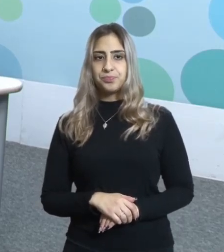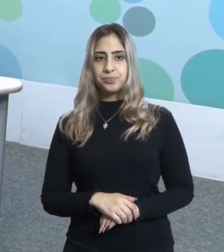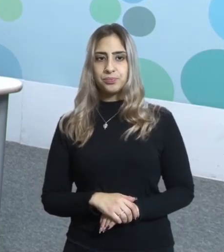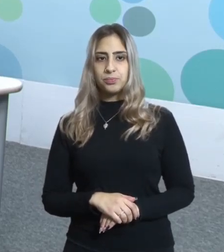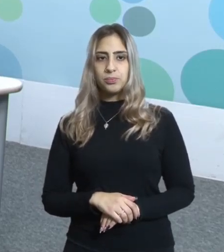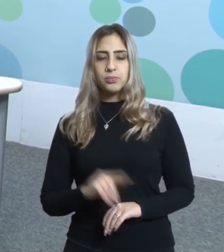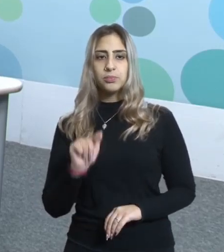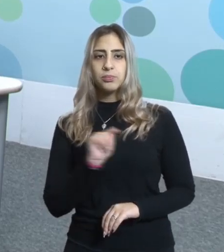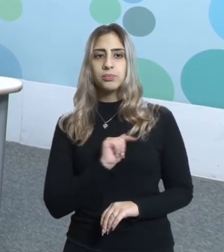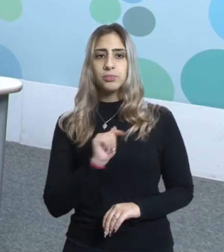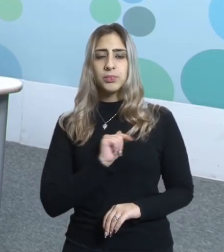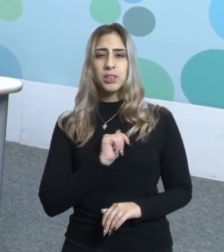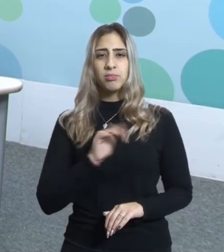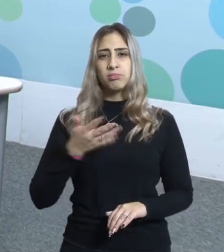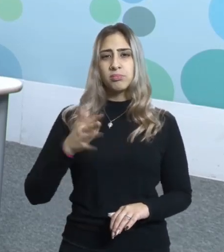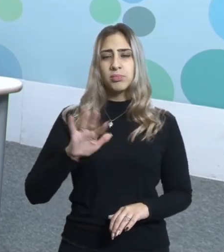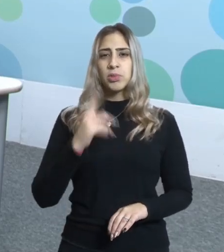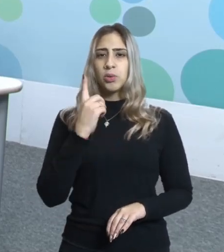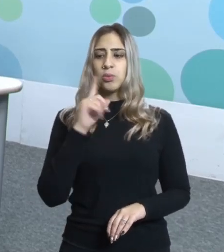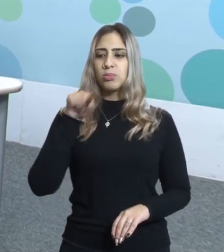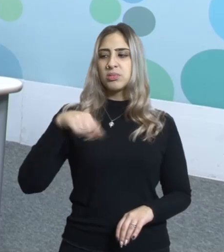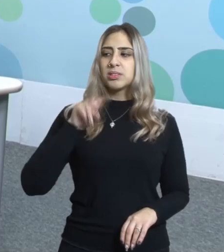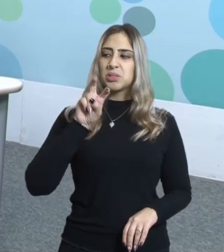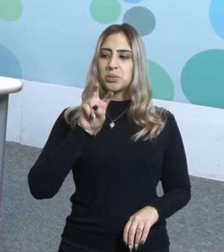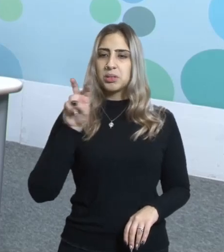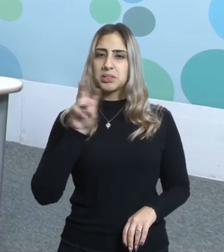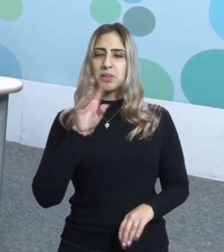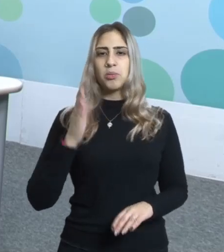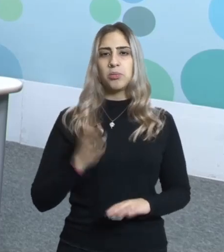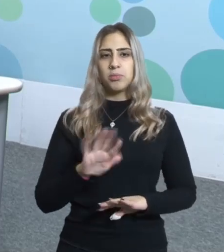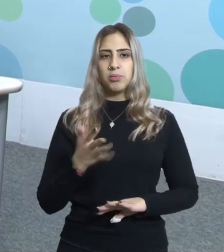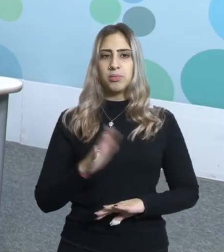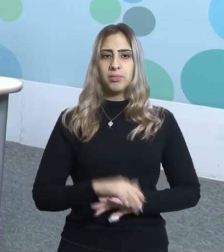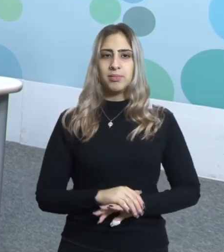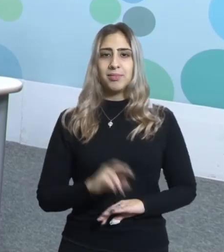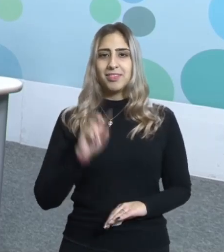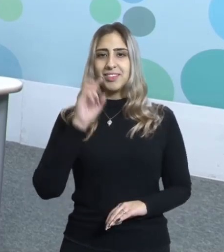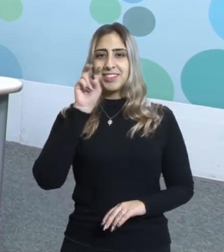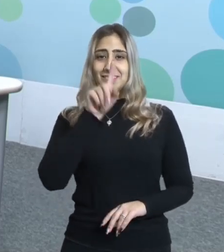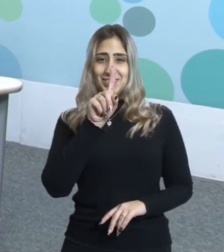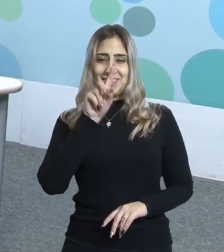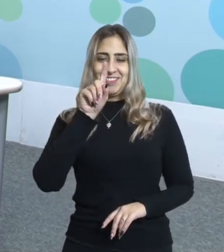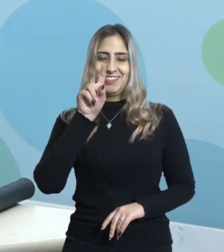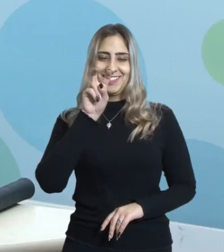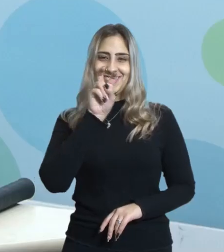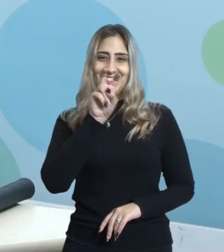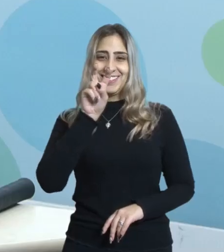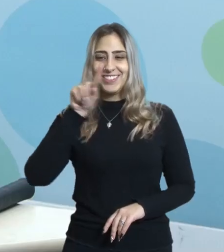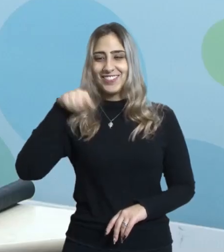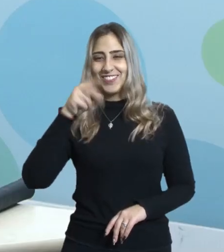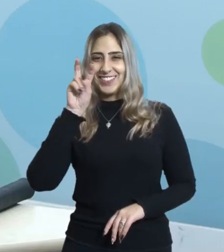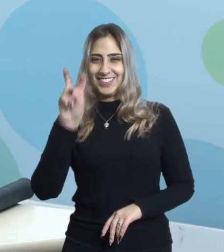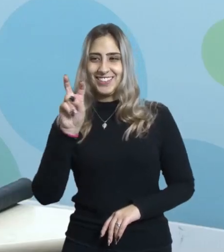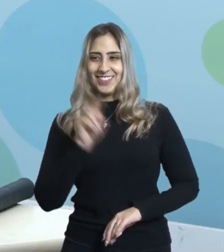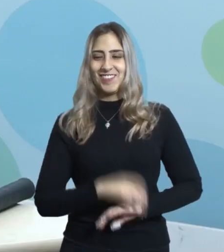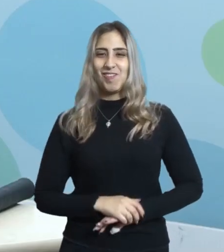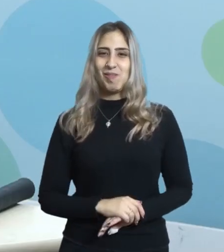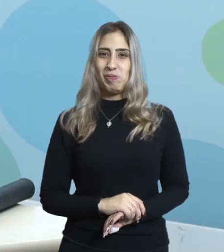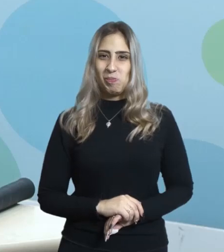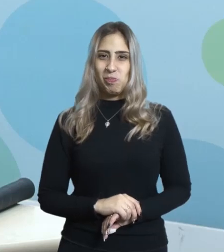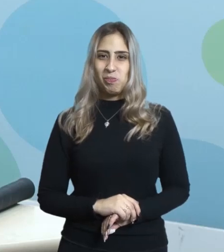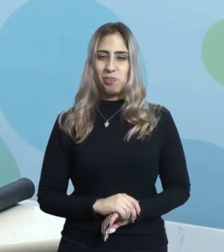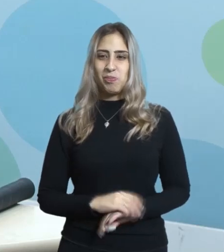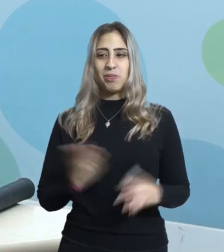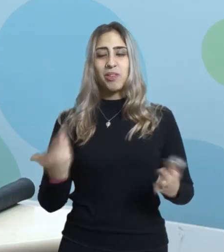E tenho aproximadamente 1,55 m e meio. Faço questão dos meios, né, colegas? Porque senão já viu, né?